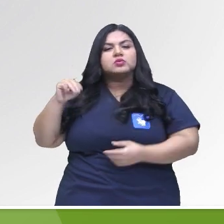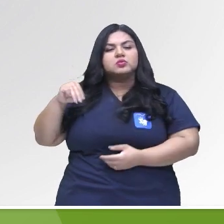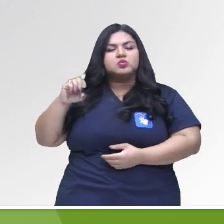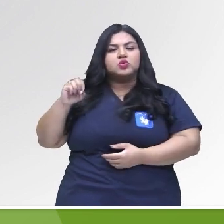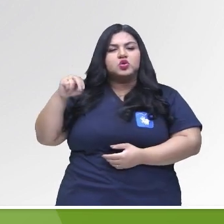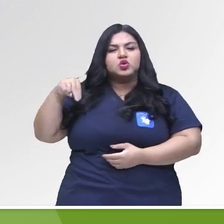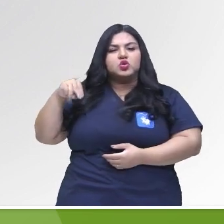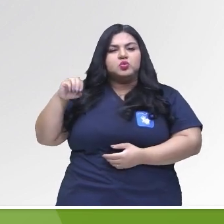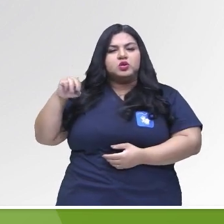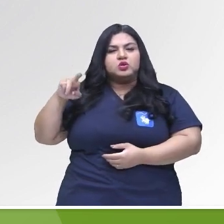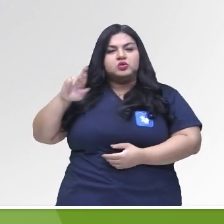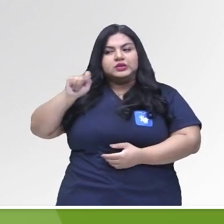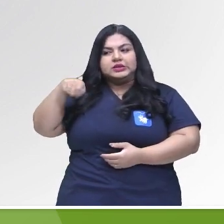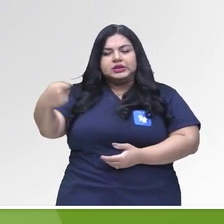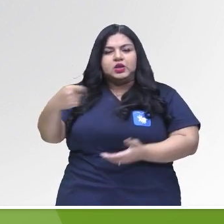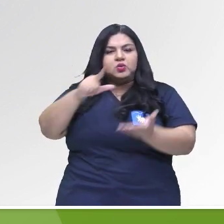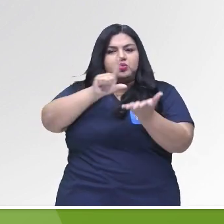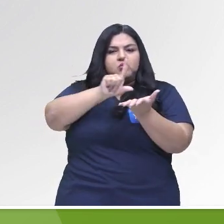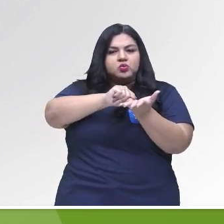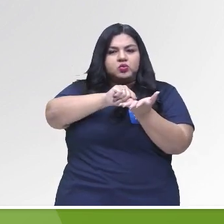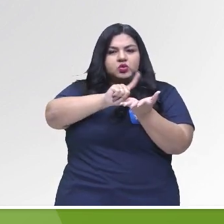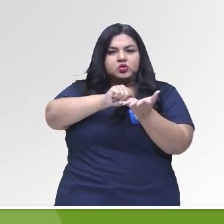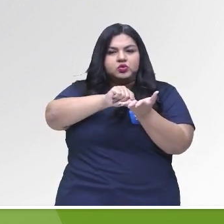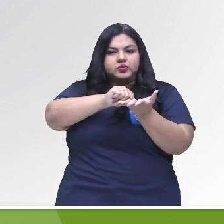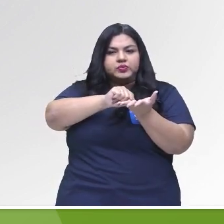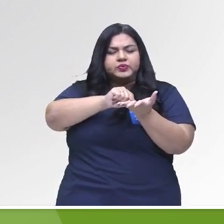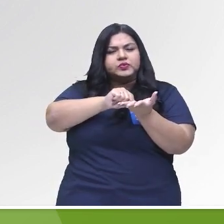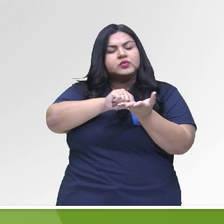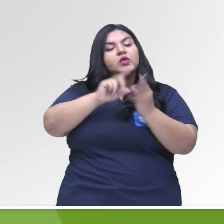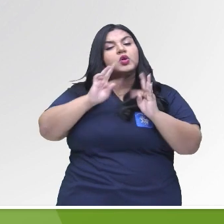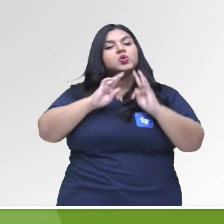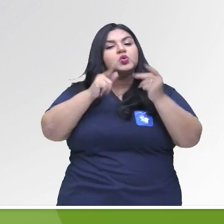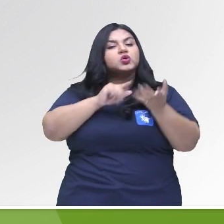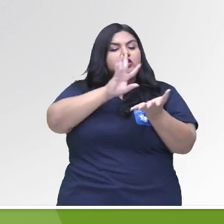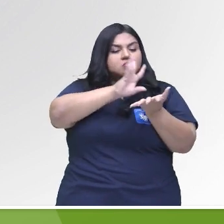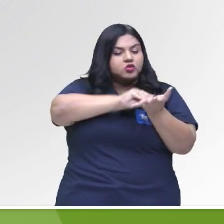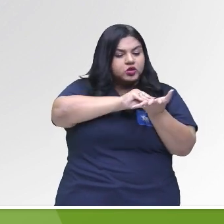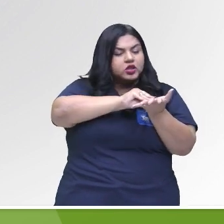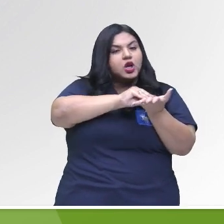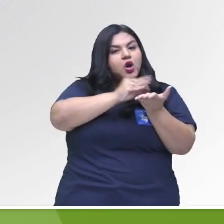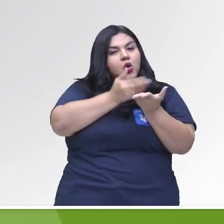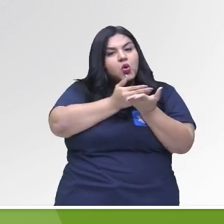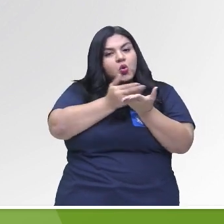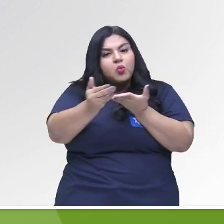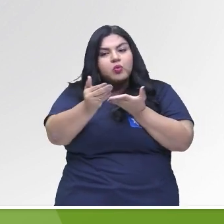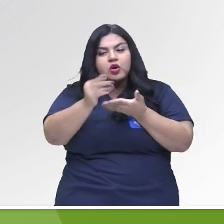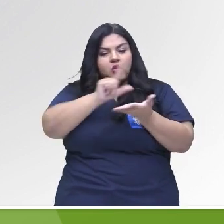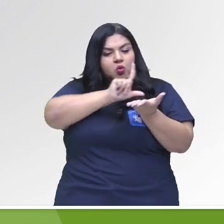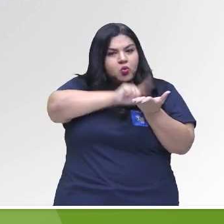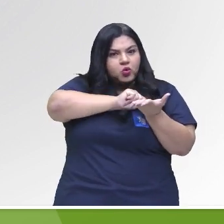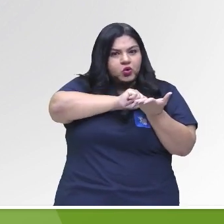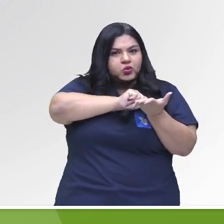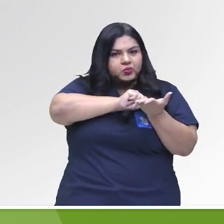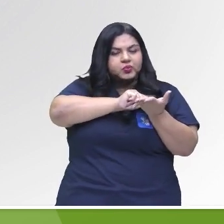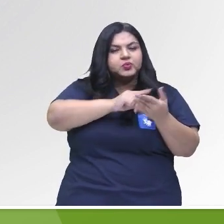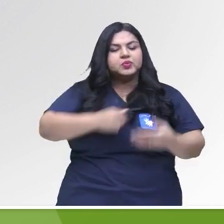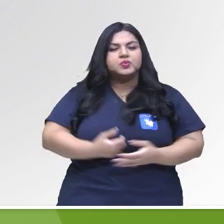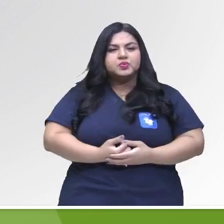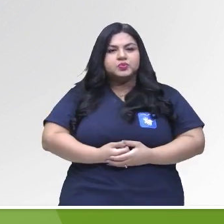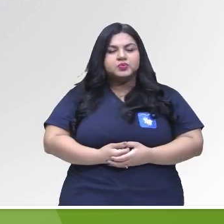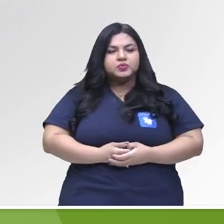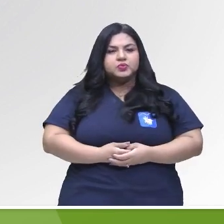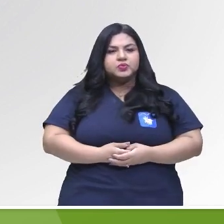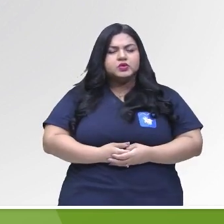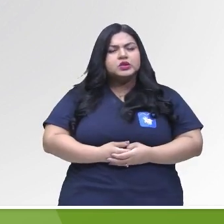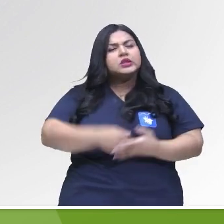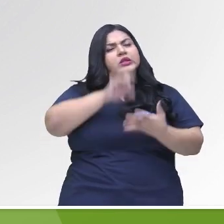de monômero, tá, gente? Então, todo polímero começa com um monômero, ok? Então,